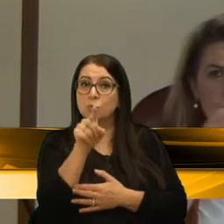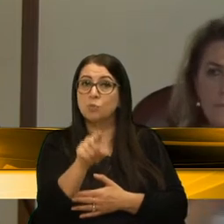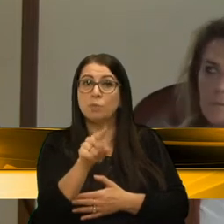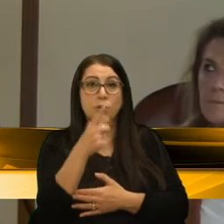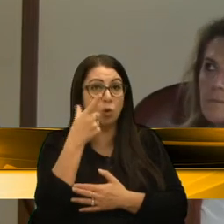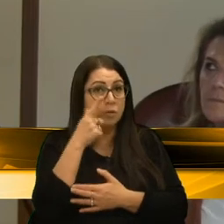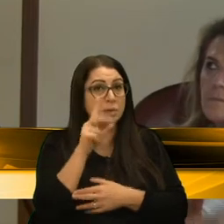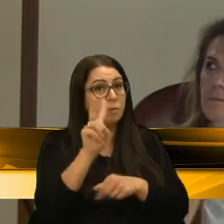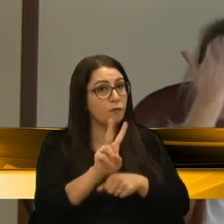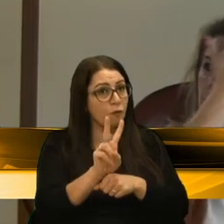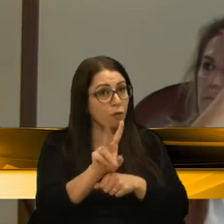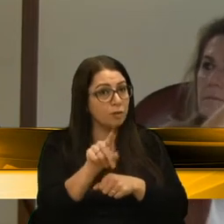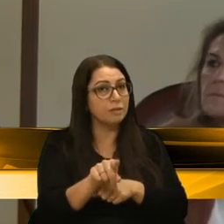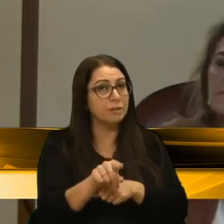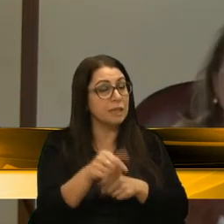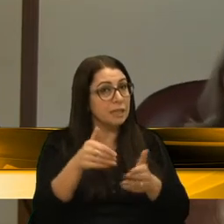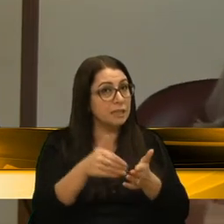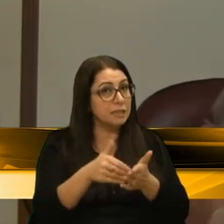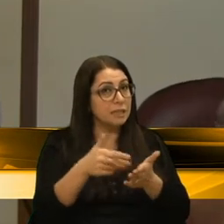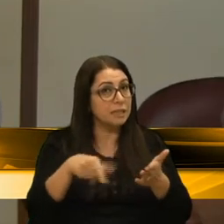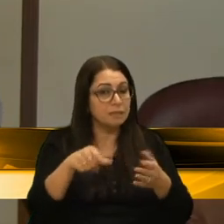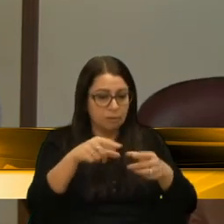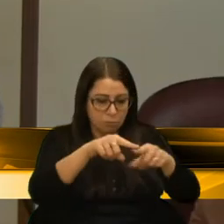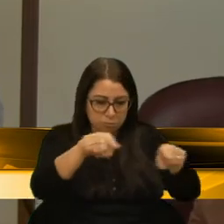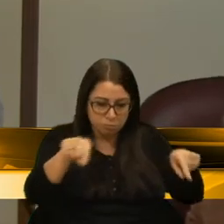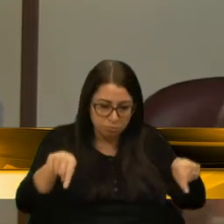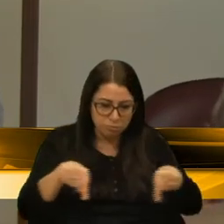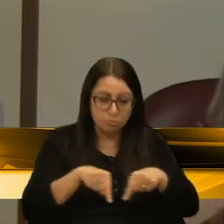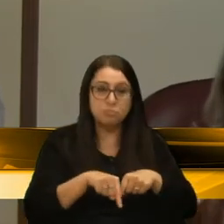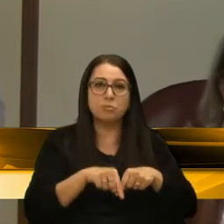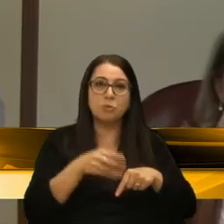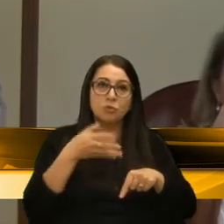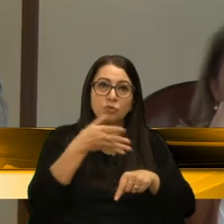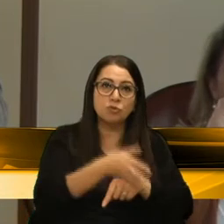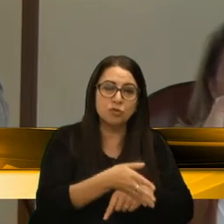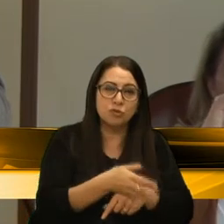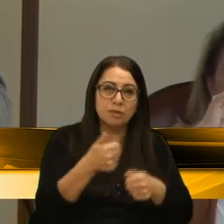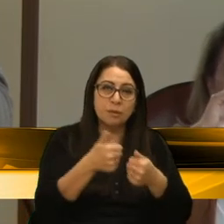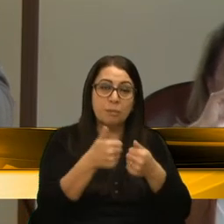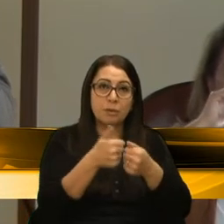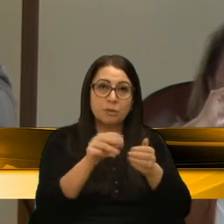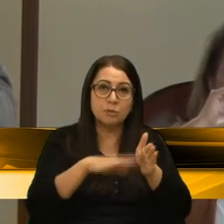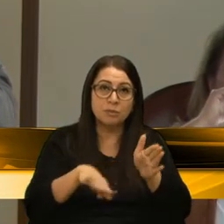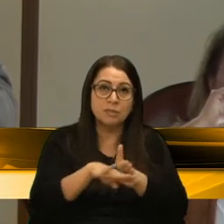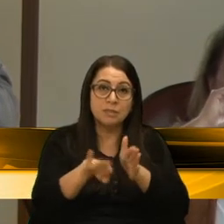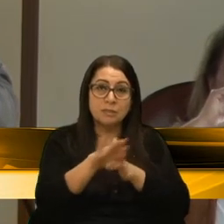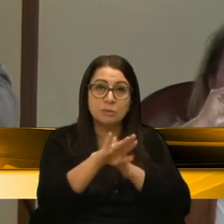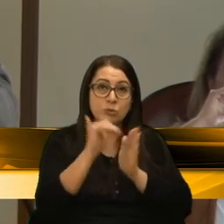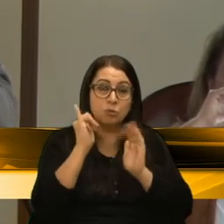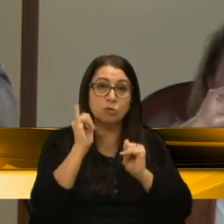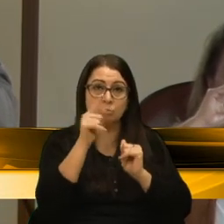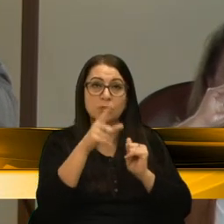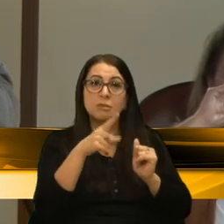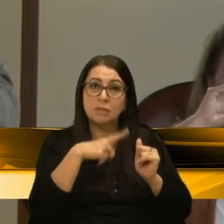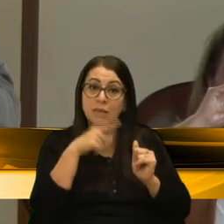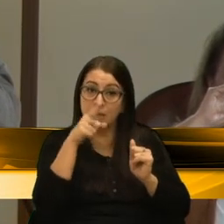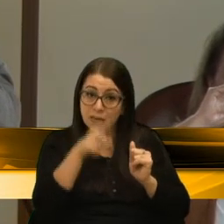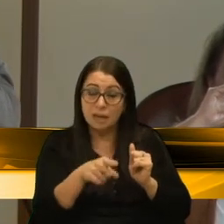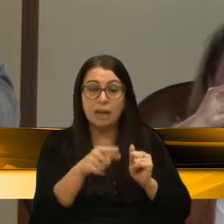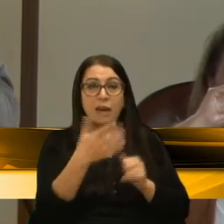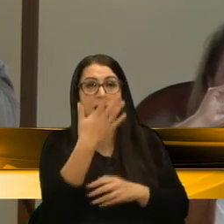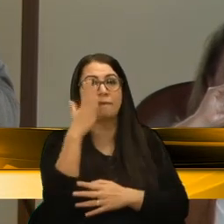conseguimos preservar. Ela está lá, foi feito um canteiro ao redor, quando tu chega ali perto do estacionamento dos ônibus, aquela araucária